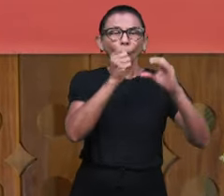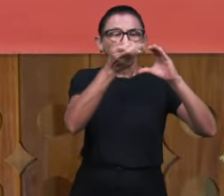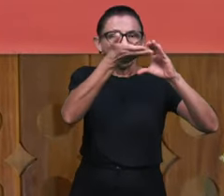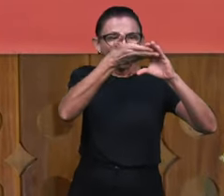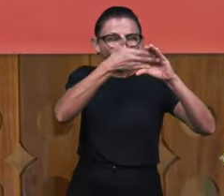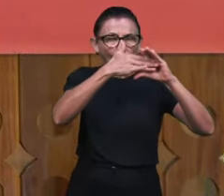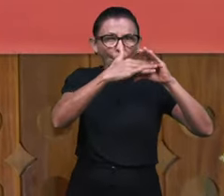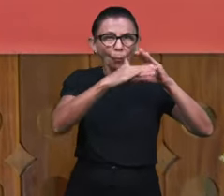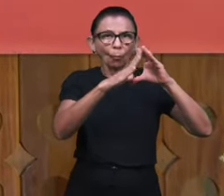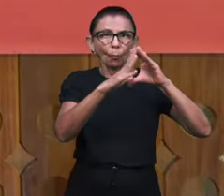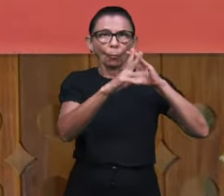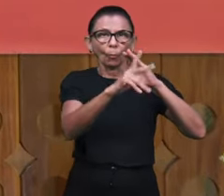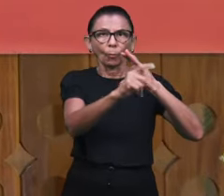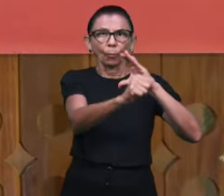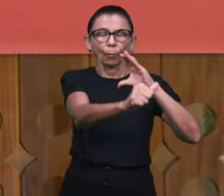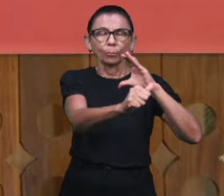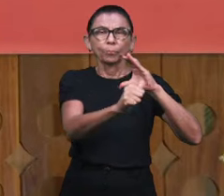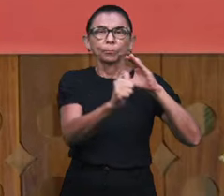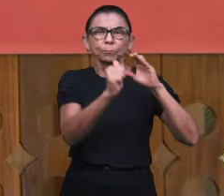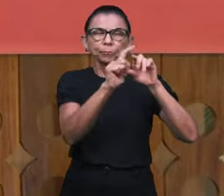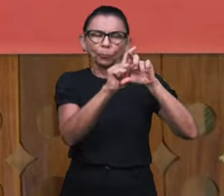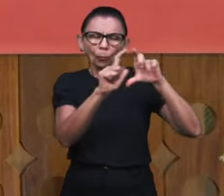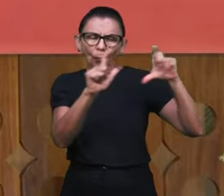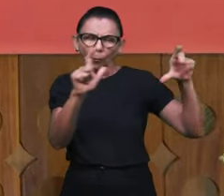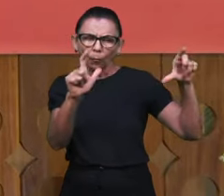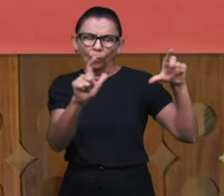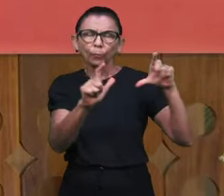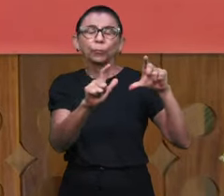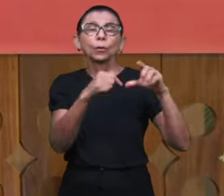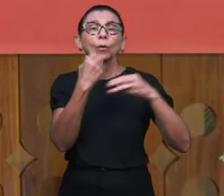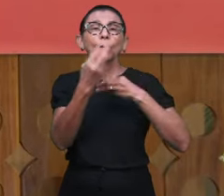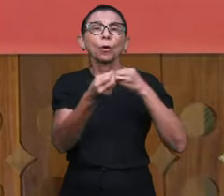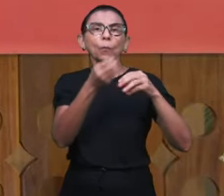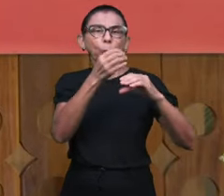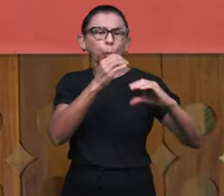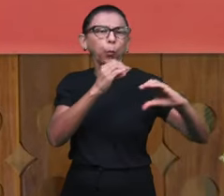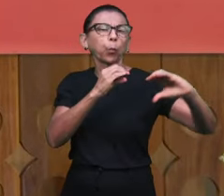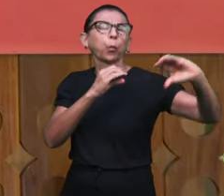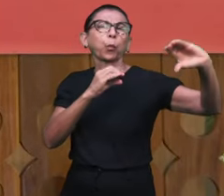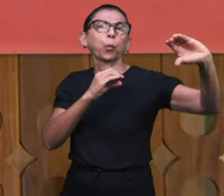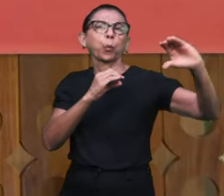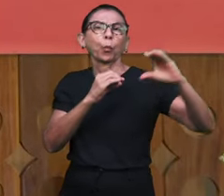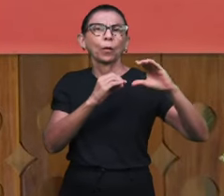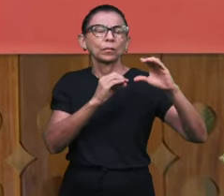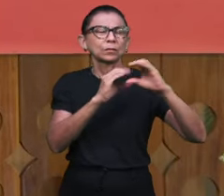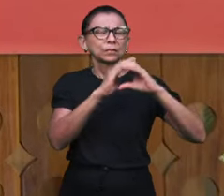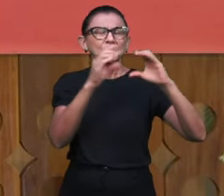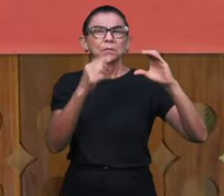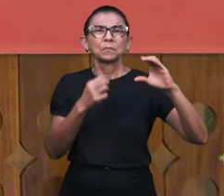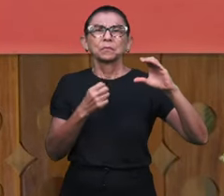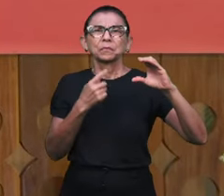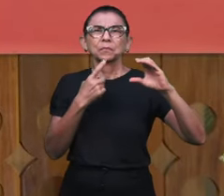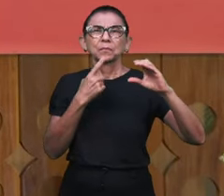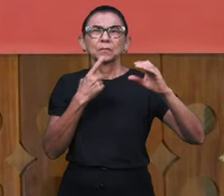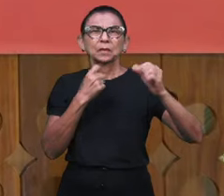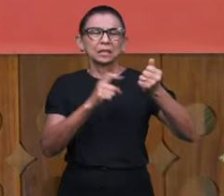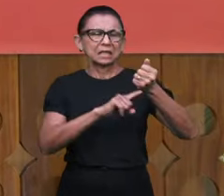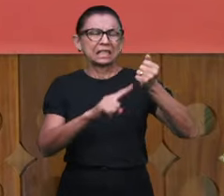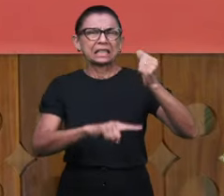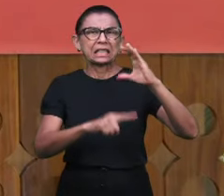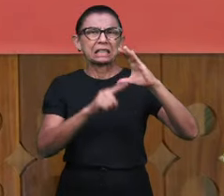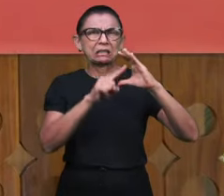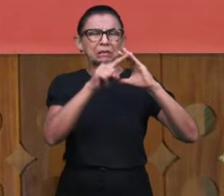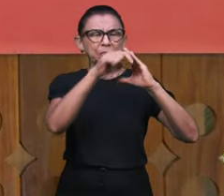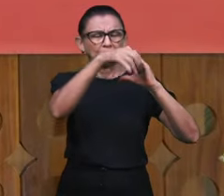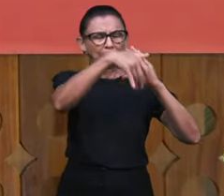observe, o que é que você tinha a impressão? Então ele vinha com restos de sangue, ou restos com um pouco de areia, que